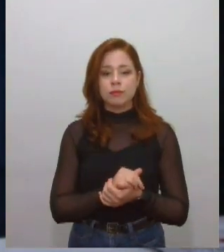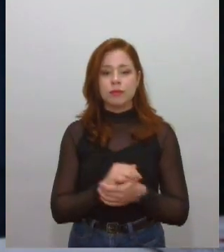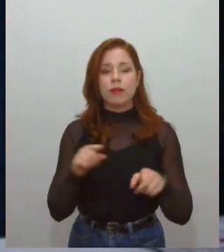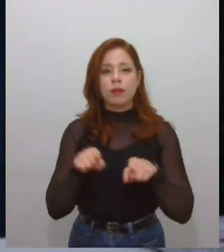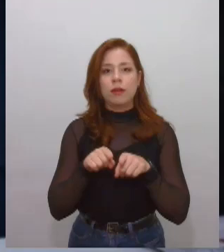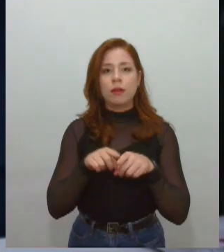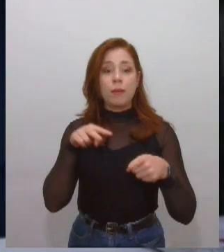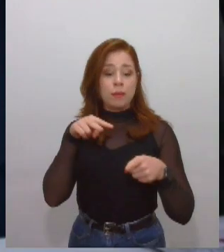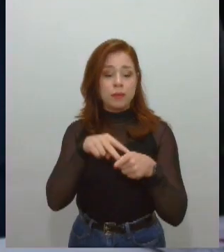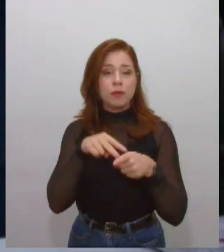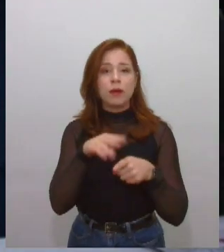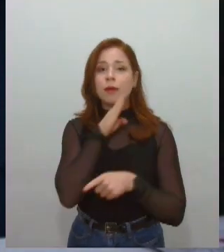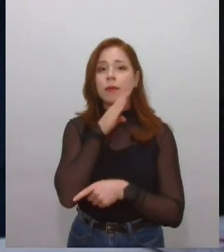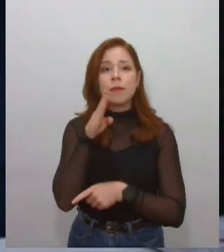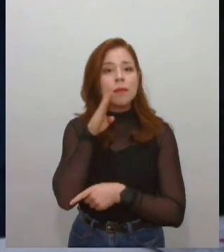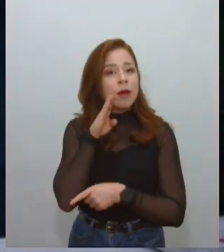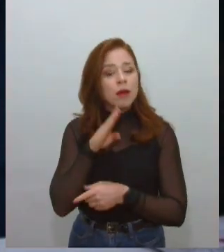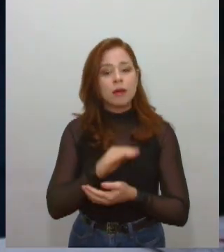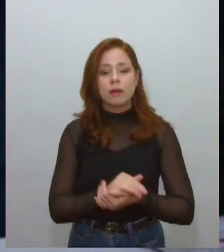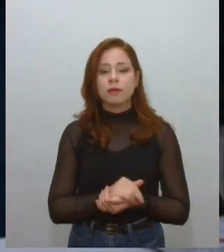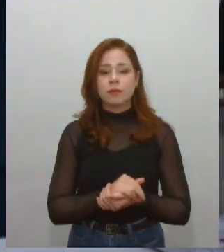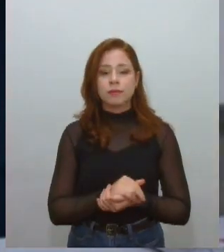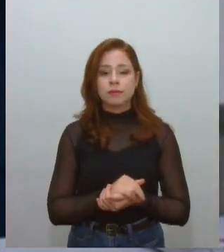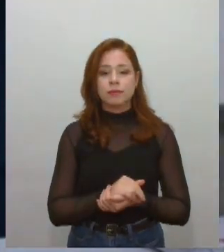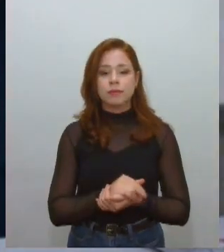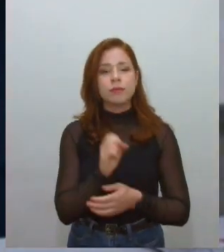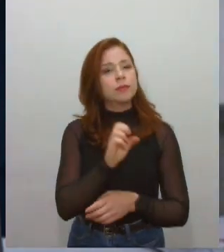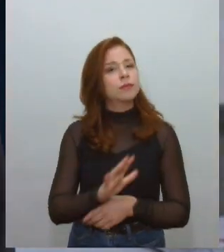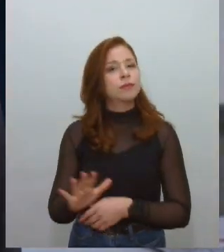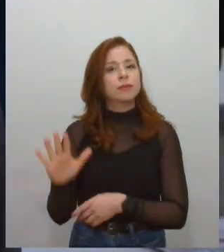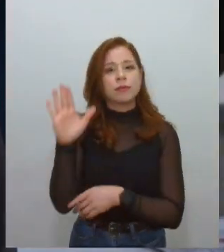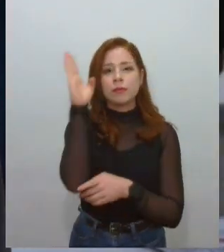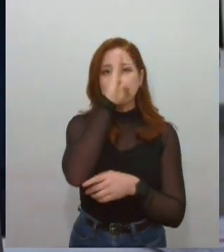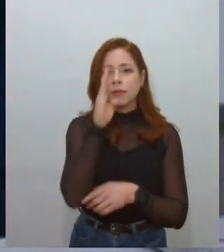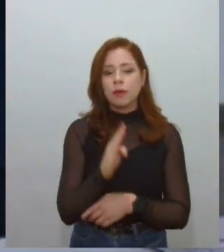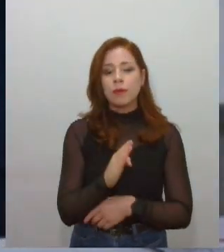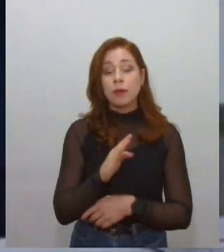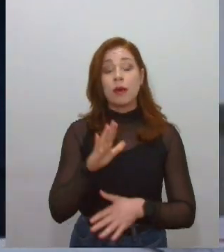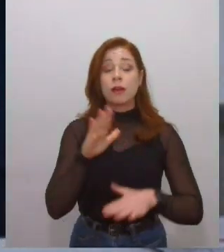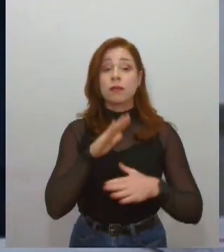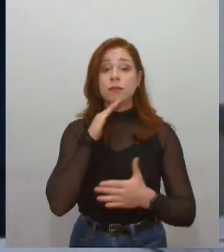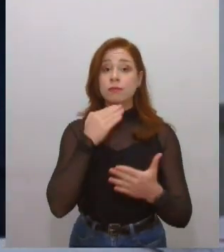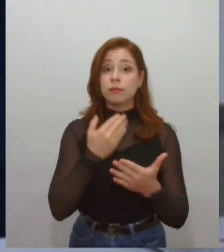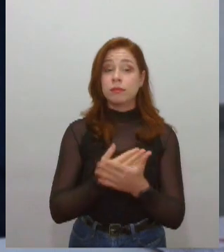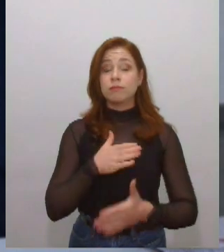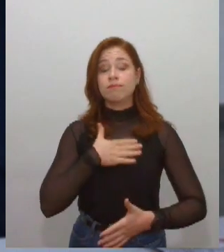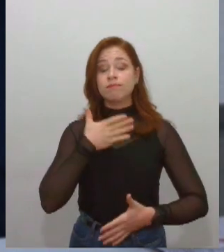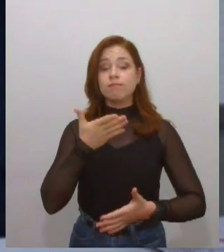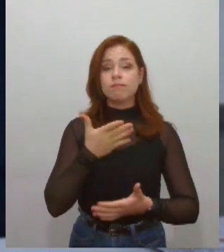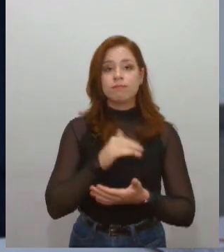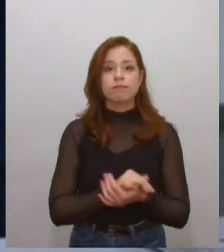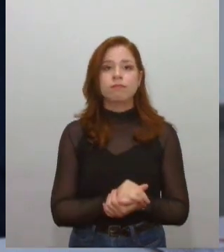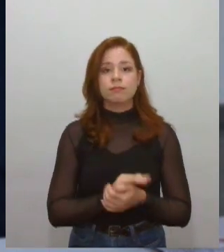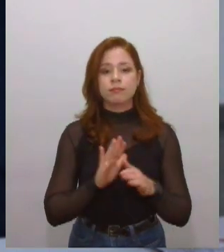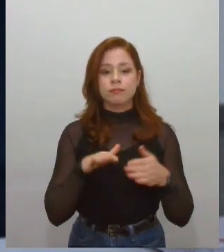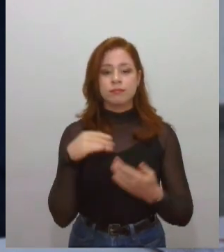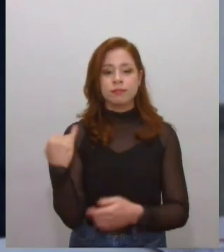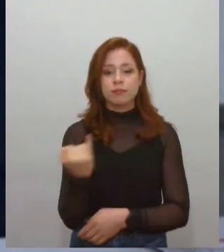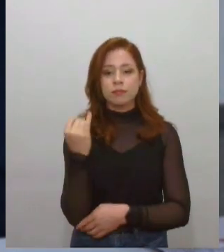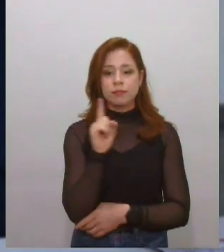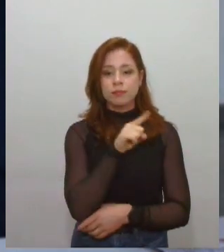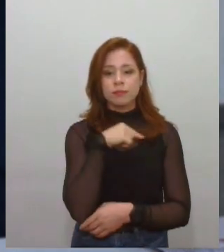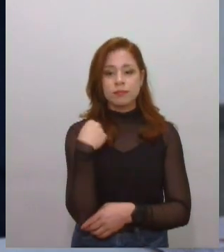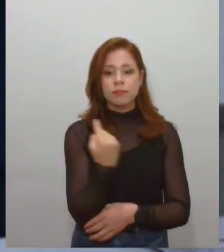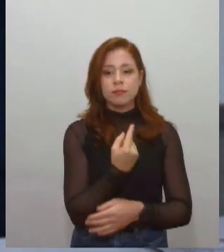O que tem aparecido aí por esse Brasil até surpreende, espanta. Então é importante que nós tenhamos